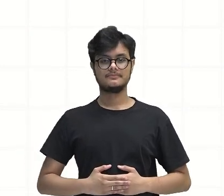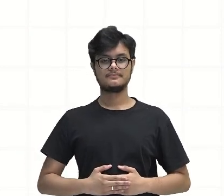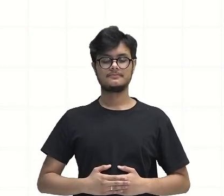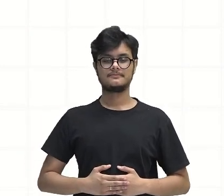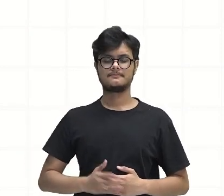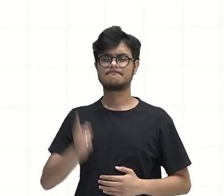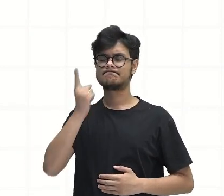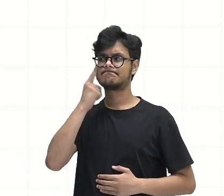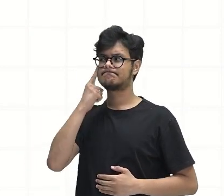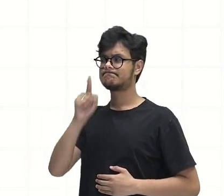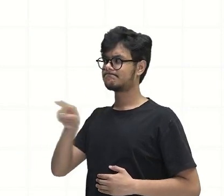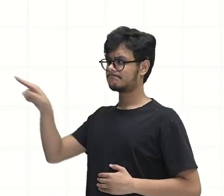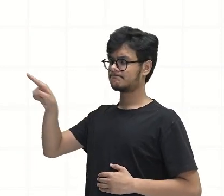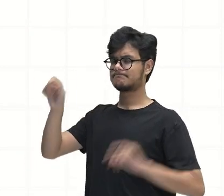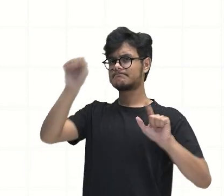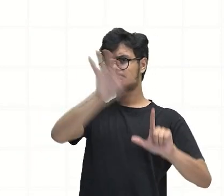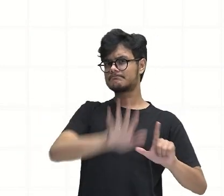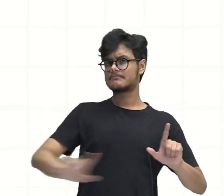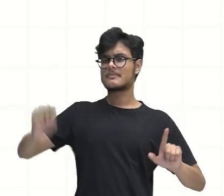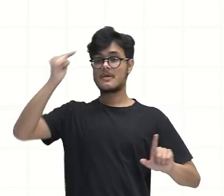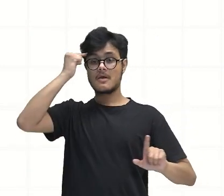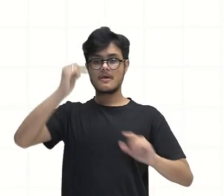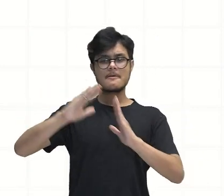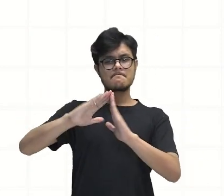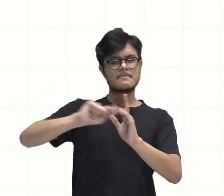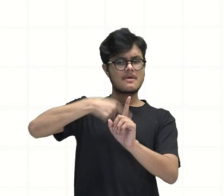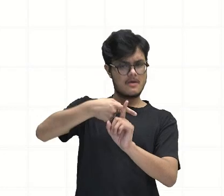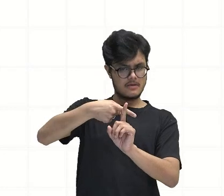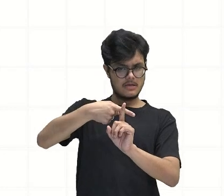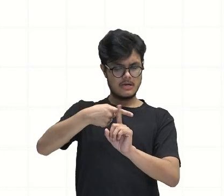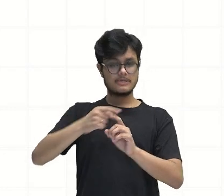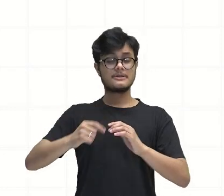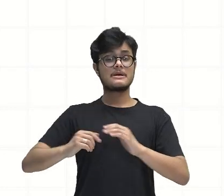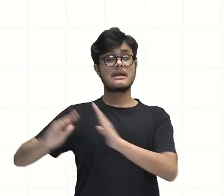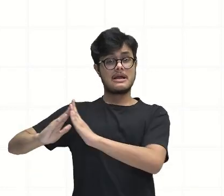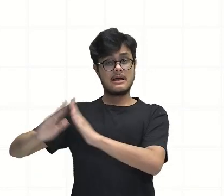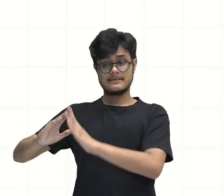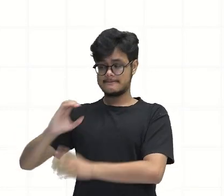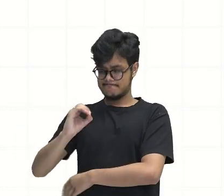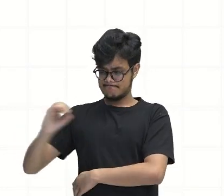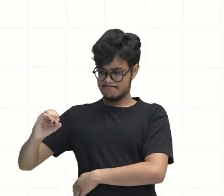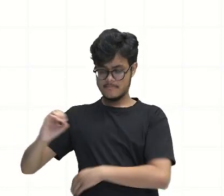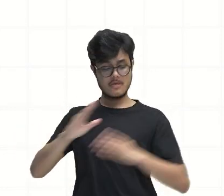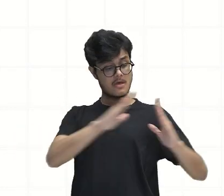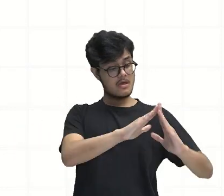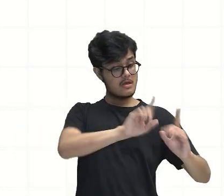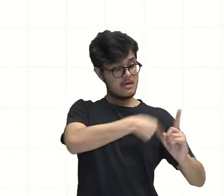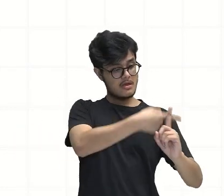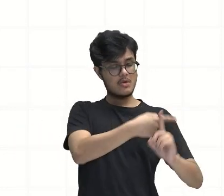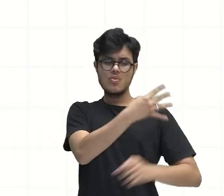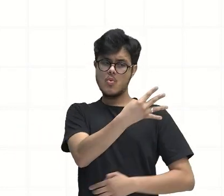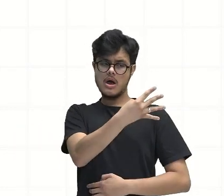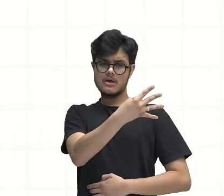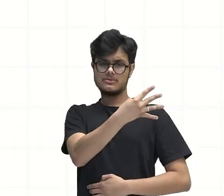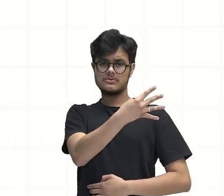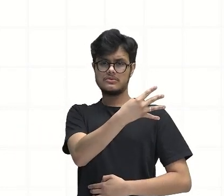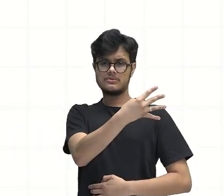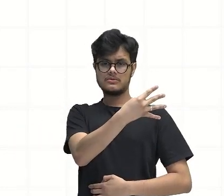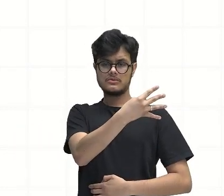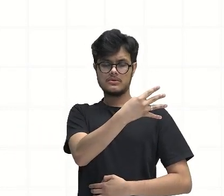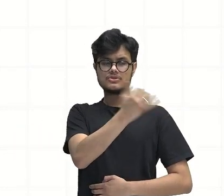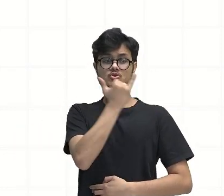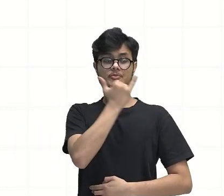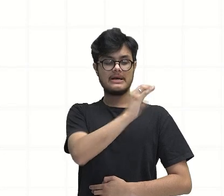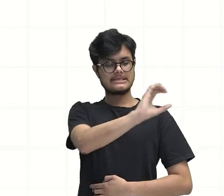observando a coordenada da igreja, que é da casa, que é 0, 0, e da igreja, que é 4, 0 e menos